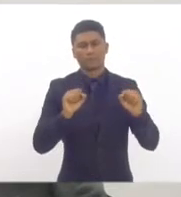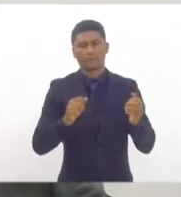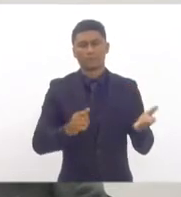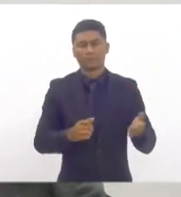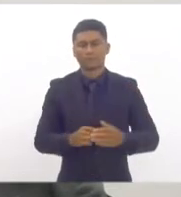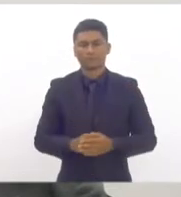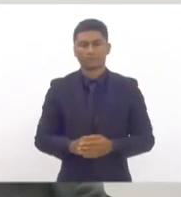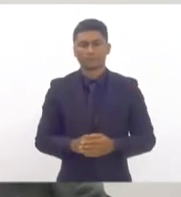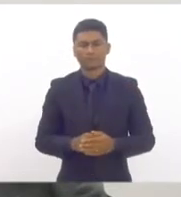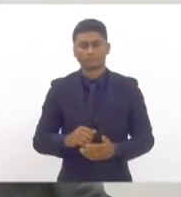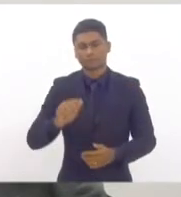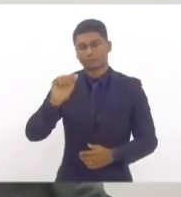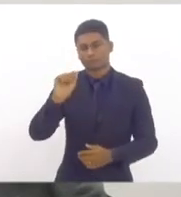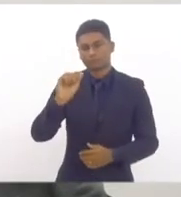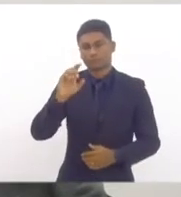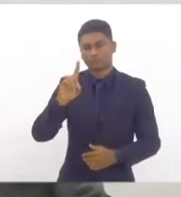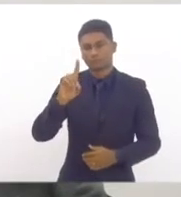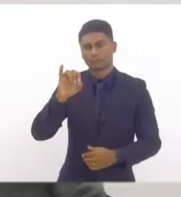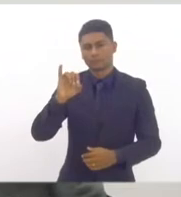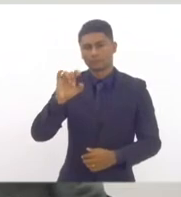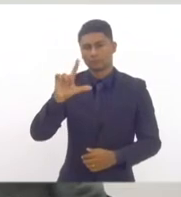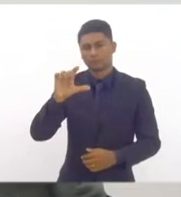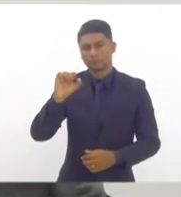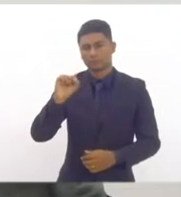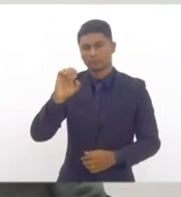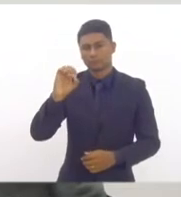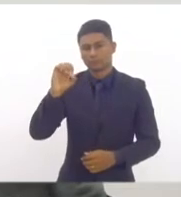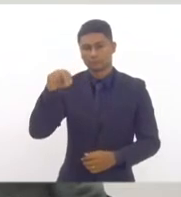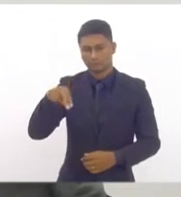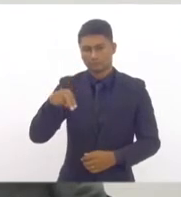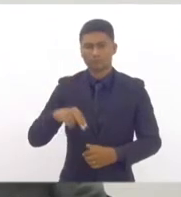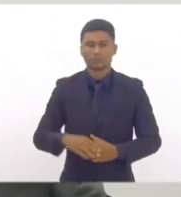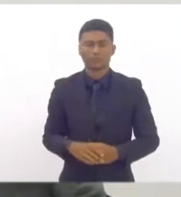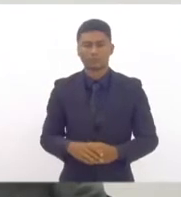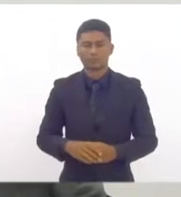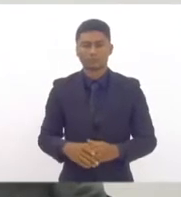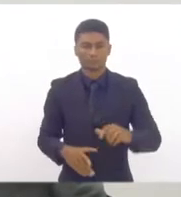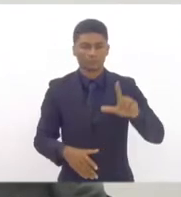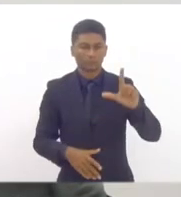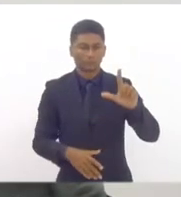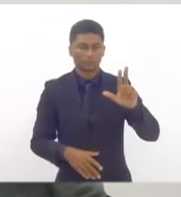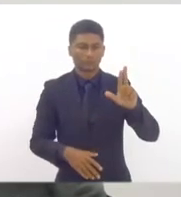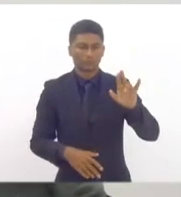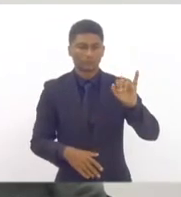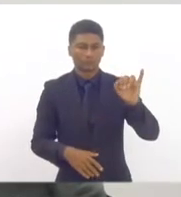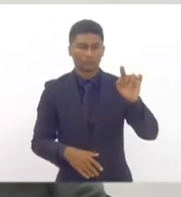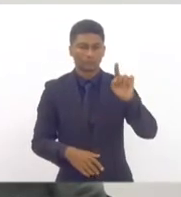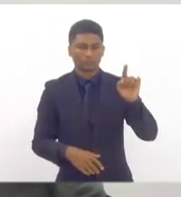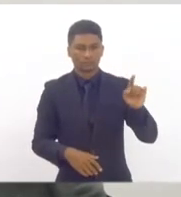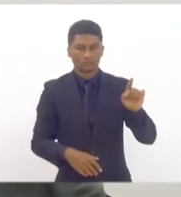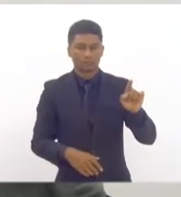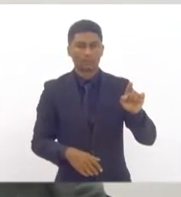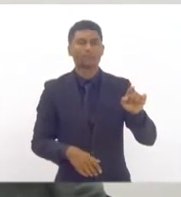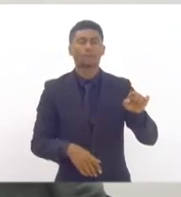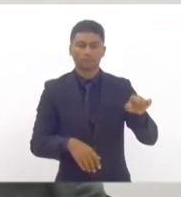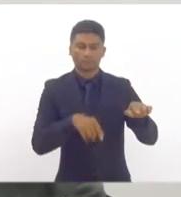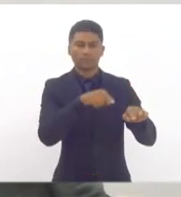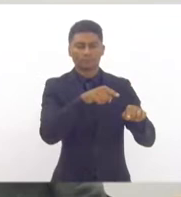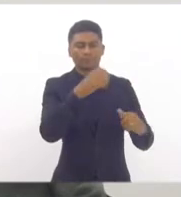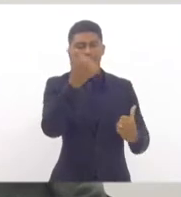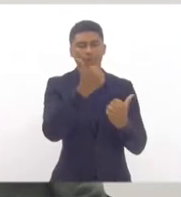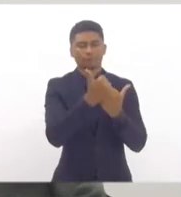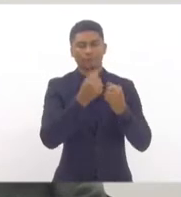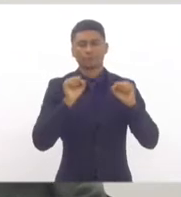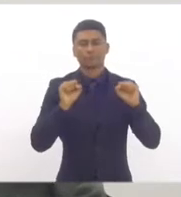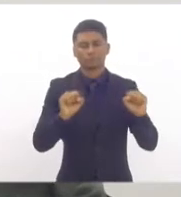o candidato Adilson de Oliveira Silva, o candidato Luiz Gustavo Magnata Silva, também habilitado para a reserva